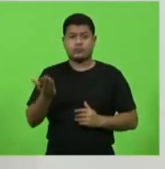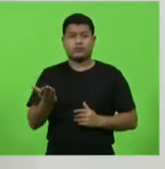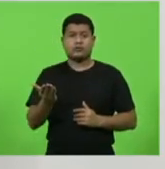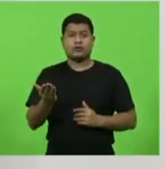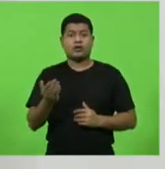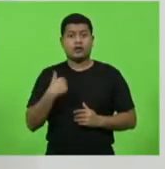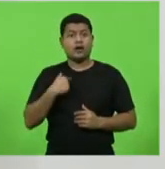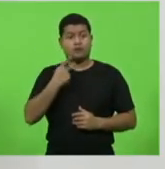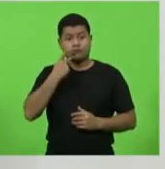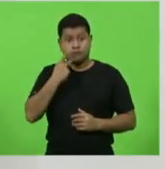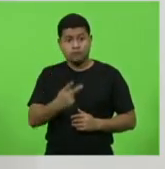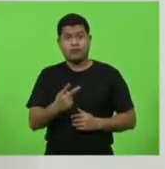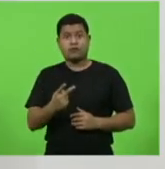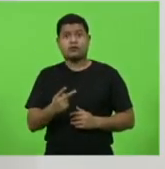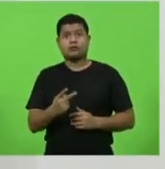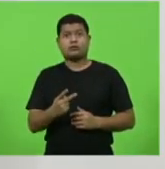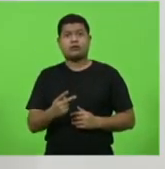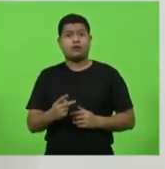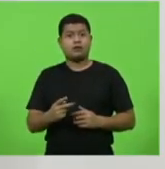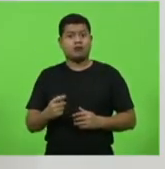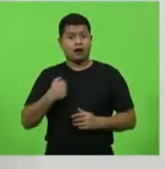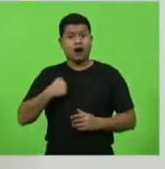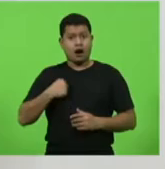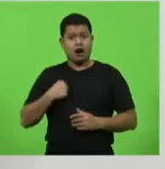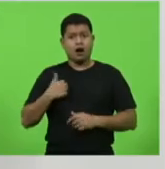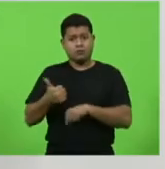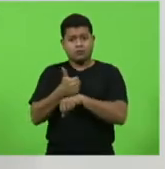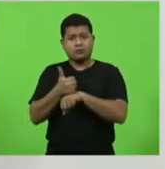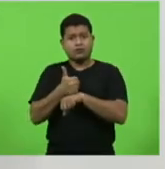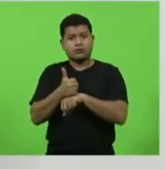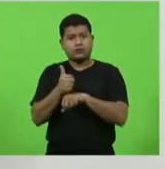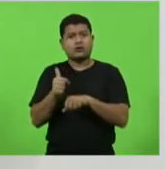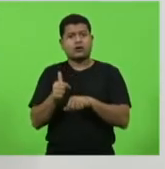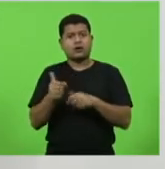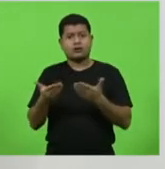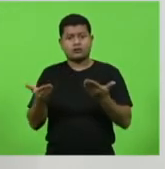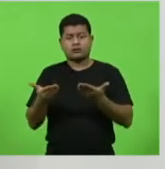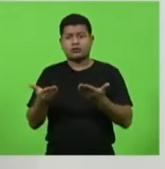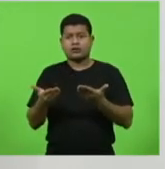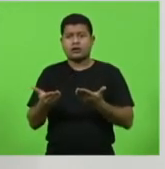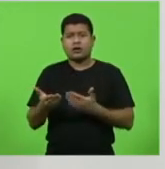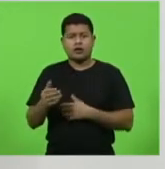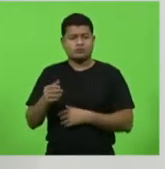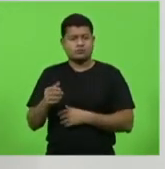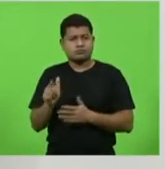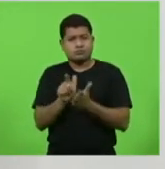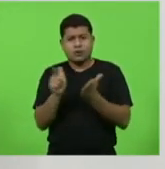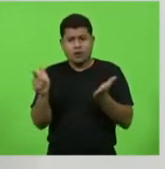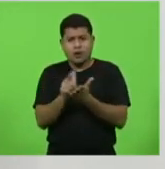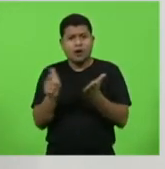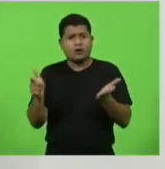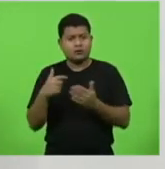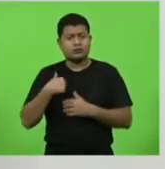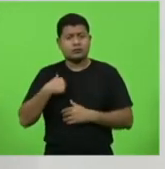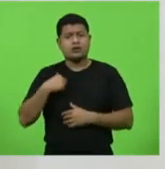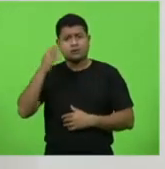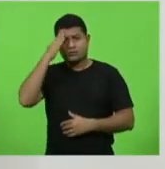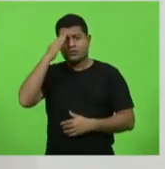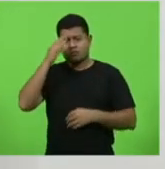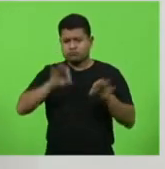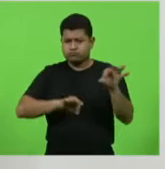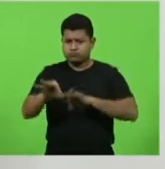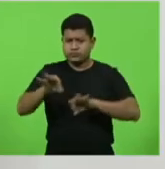como jornalista que sou e sei muito bem de como é feita essas questões. Então, aqui o